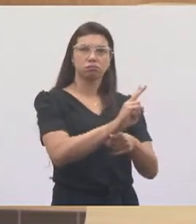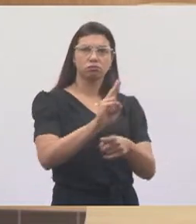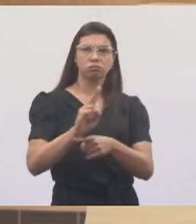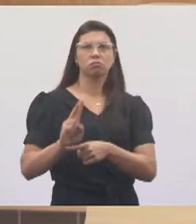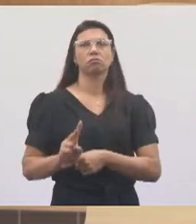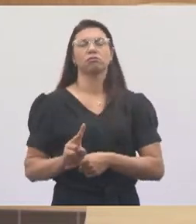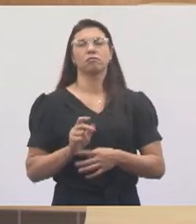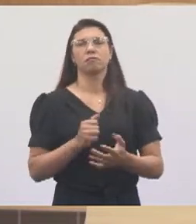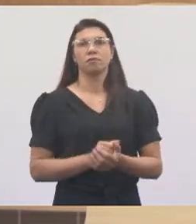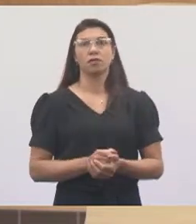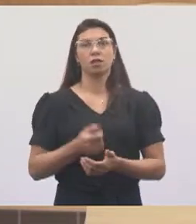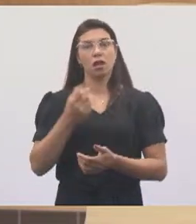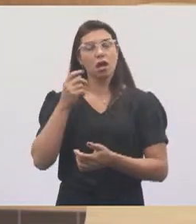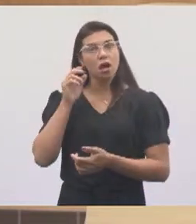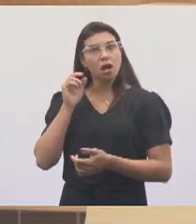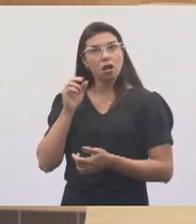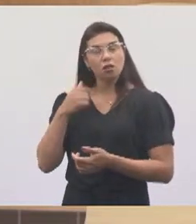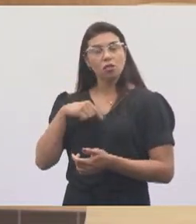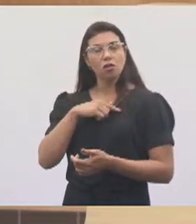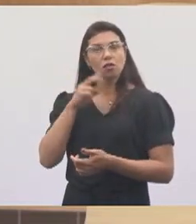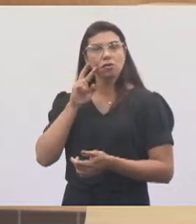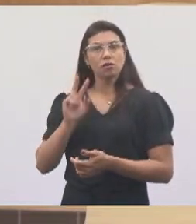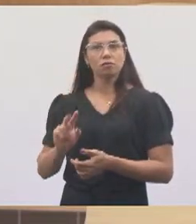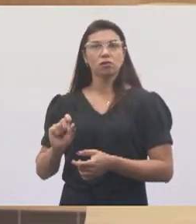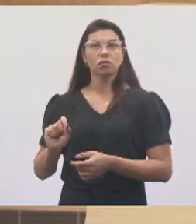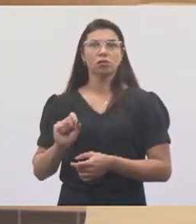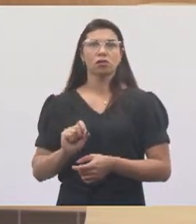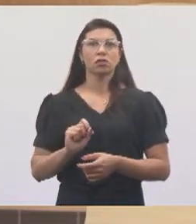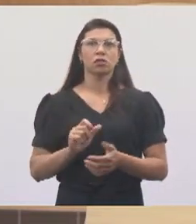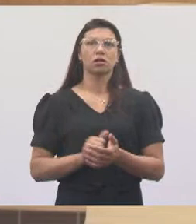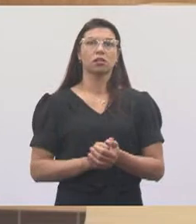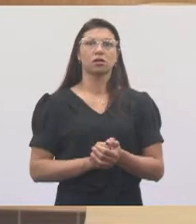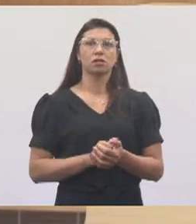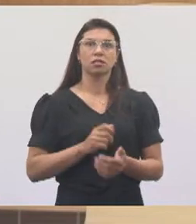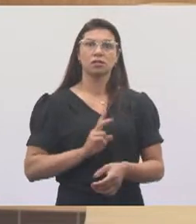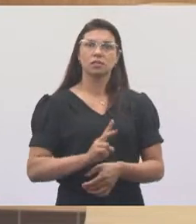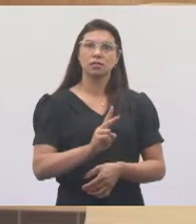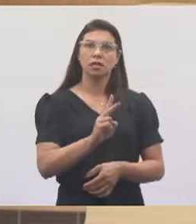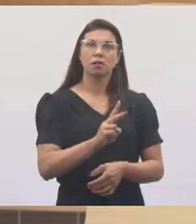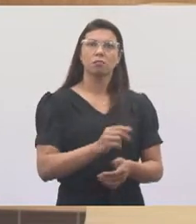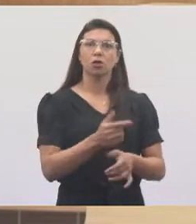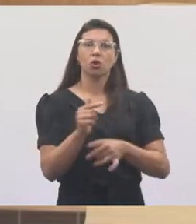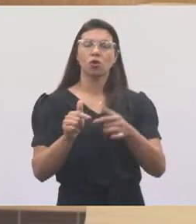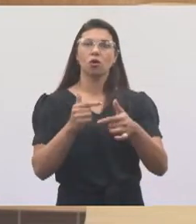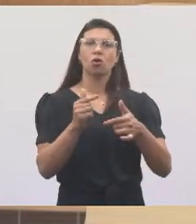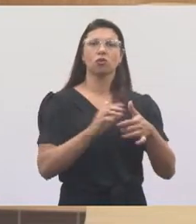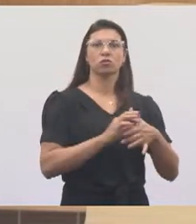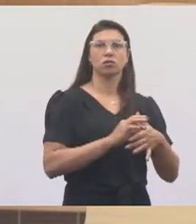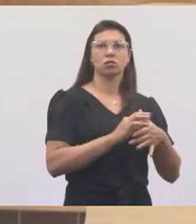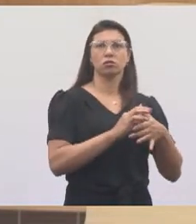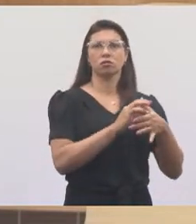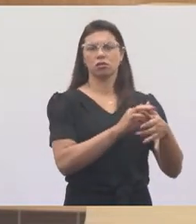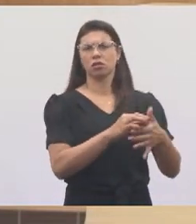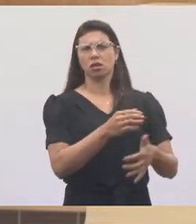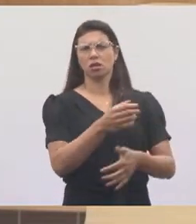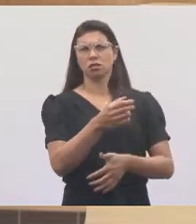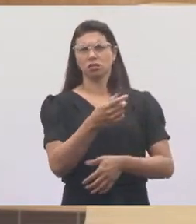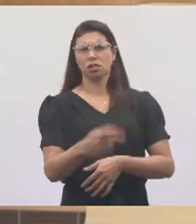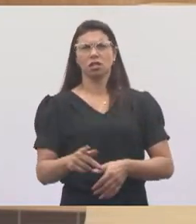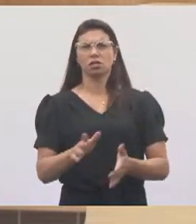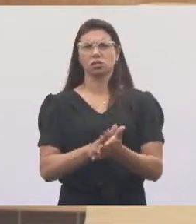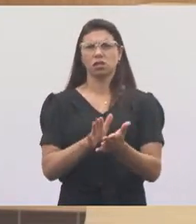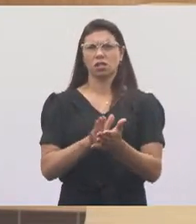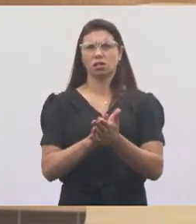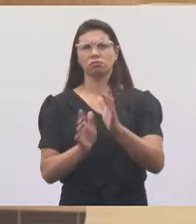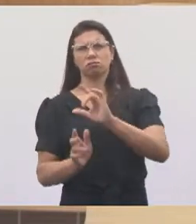alternados. Pudemos observar as dignas autoridades que sucessivamente vieram e se foram de Jacareí. Quase todas deixaram